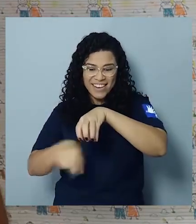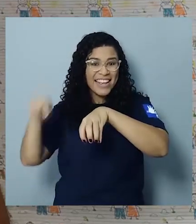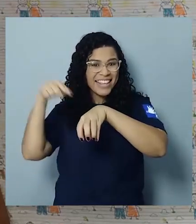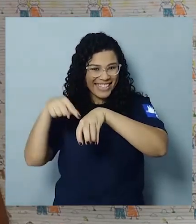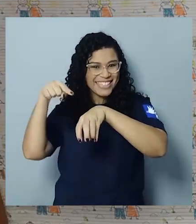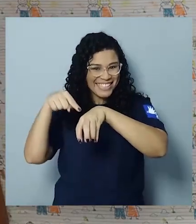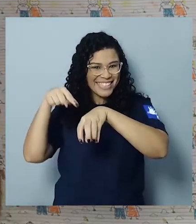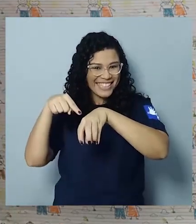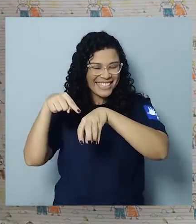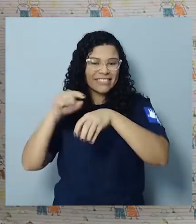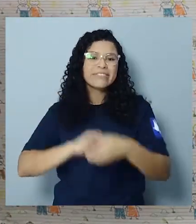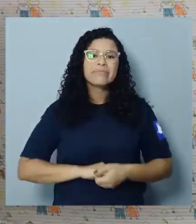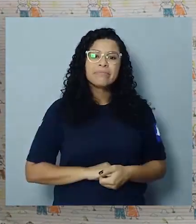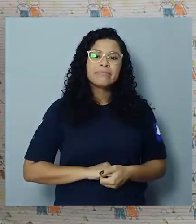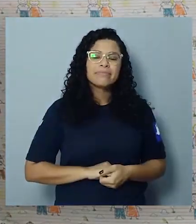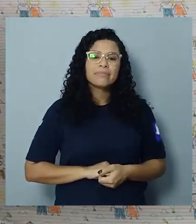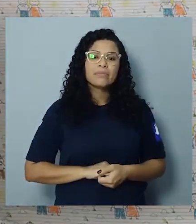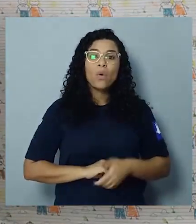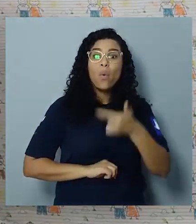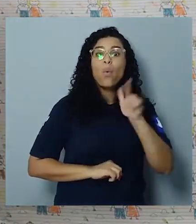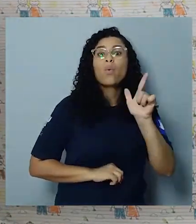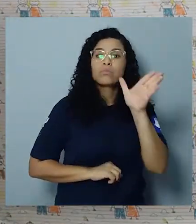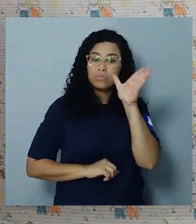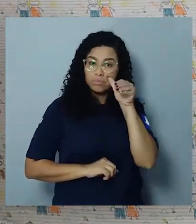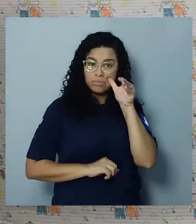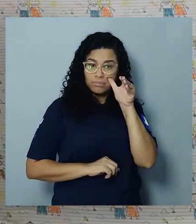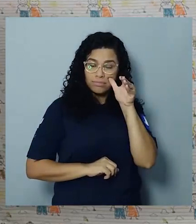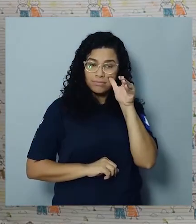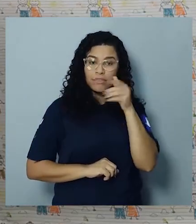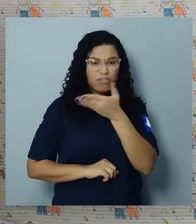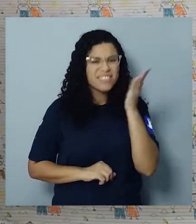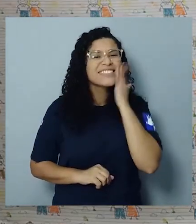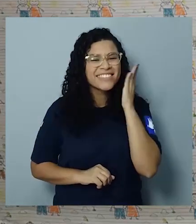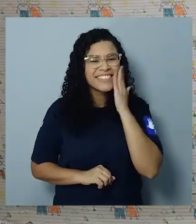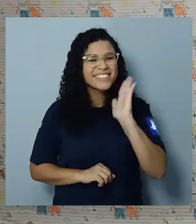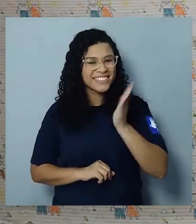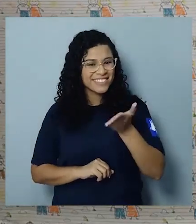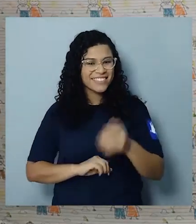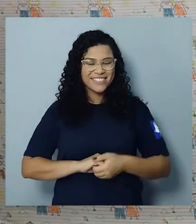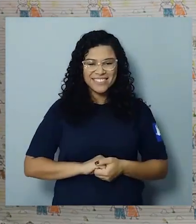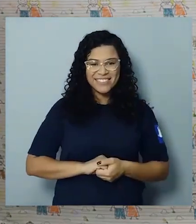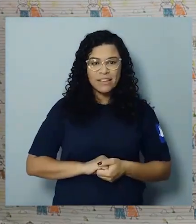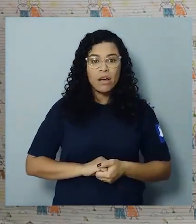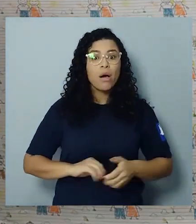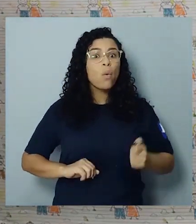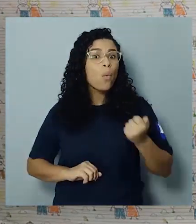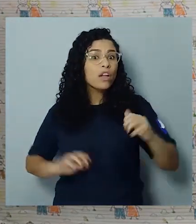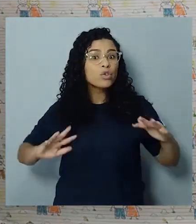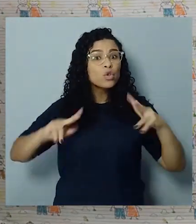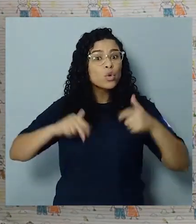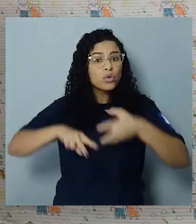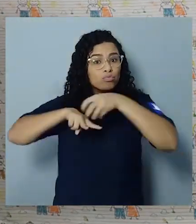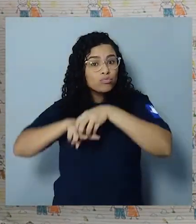minhas costas e tem uma outra curiosidade que vocês devem saber 11